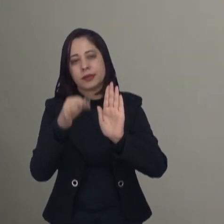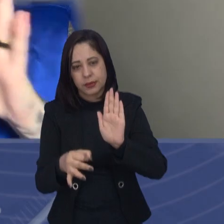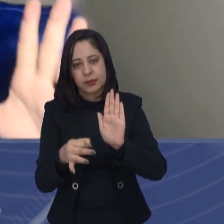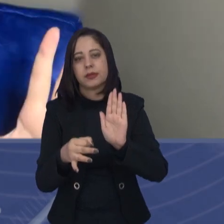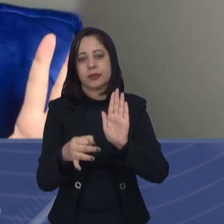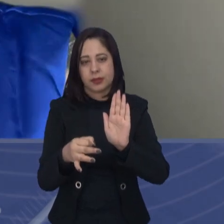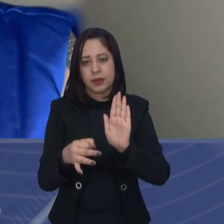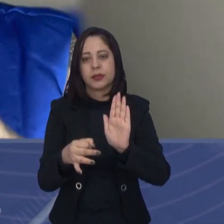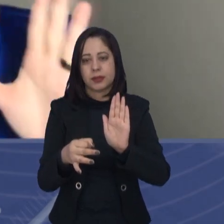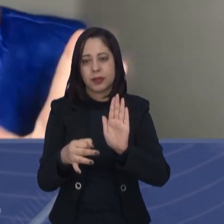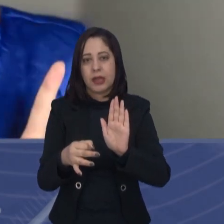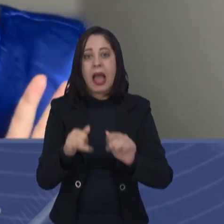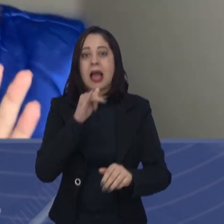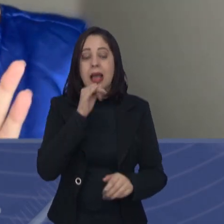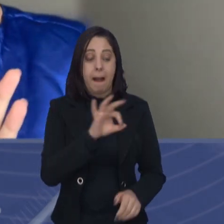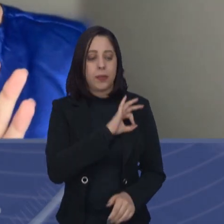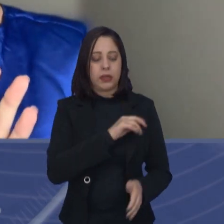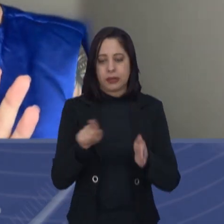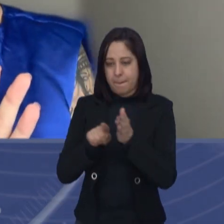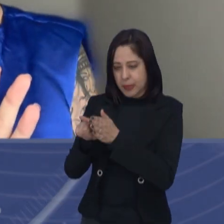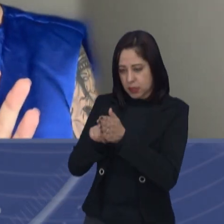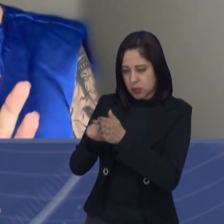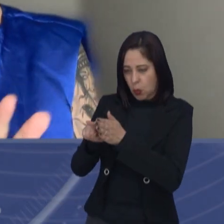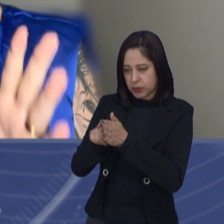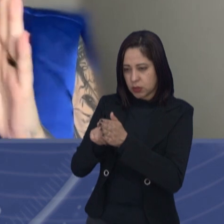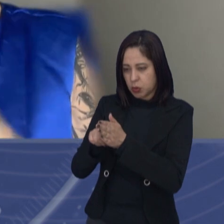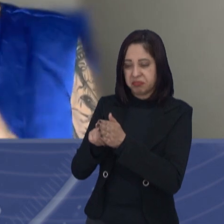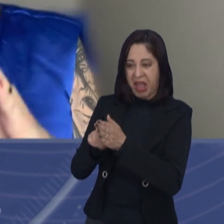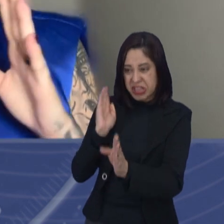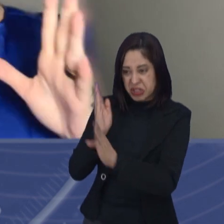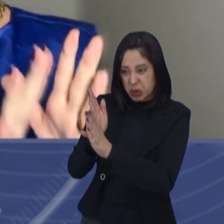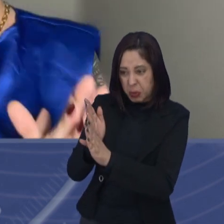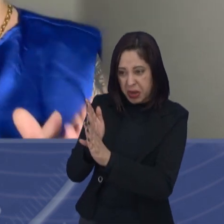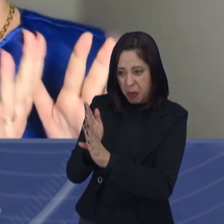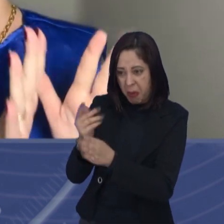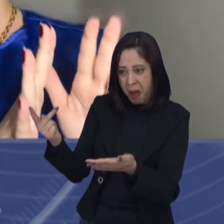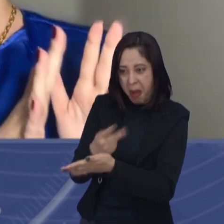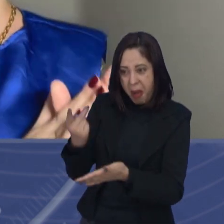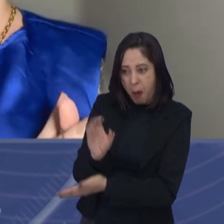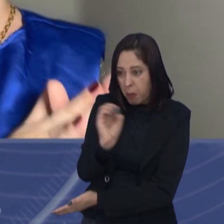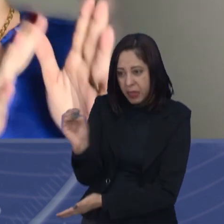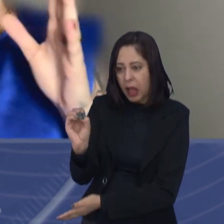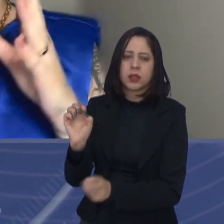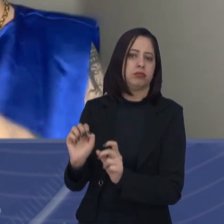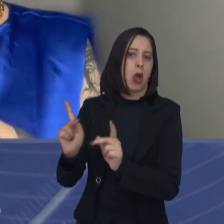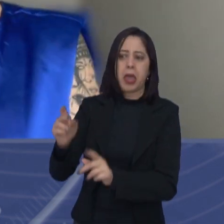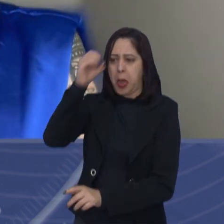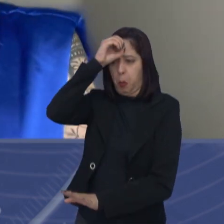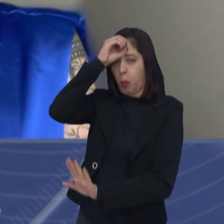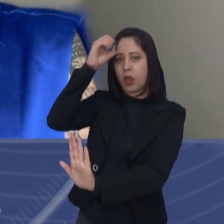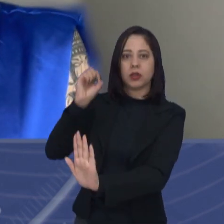investigação e restou claro que ela não pratica nenhuma atividade ilegal dentro das plataformas. Sim. Então, é o que eu sempre passo para as minhas clientes.